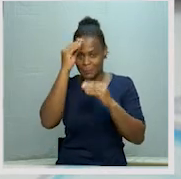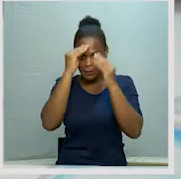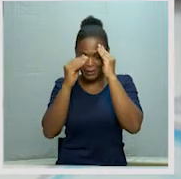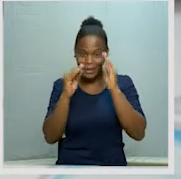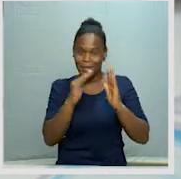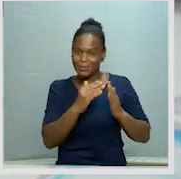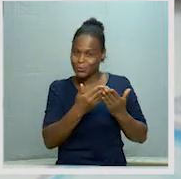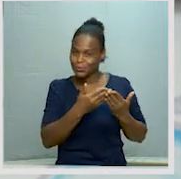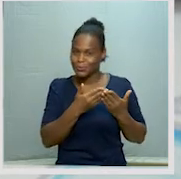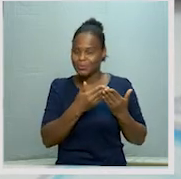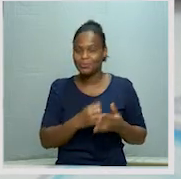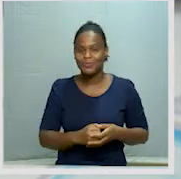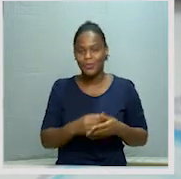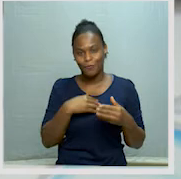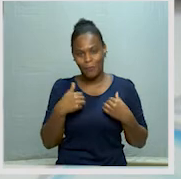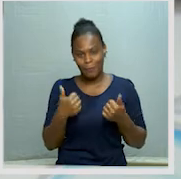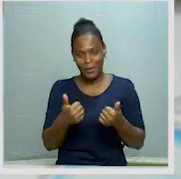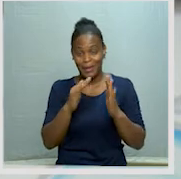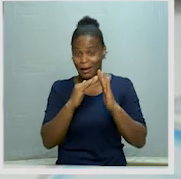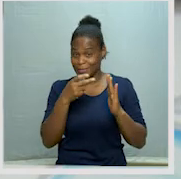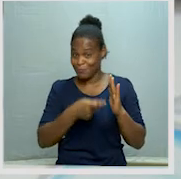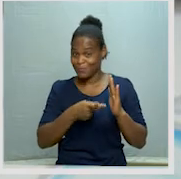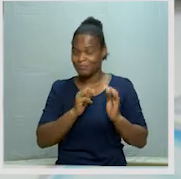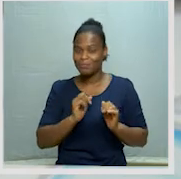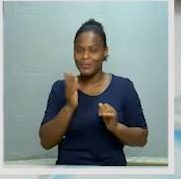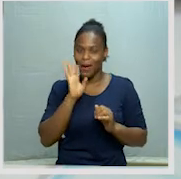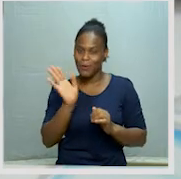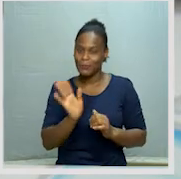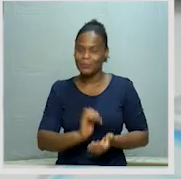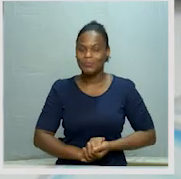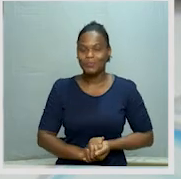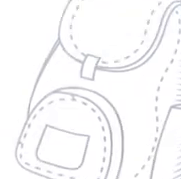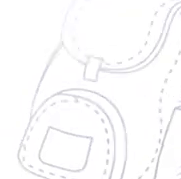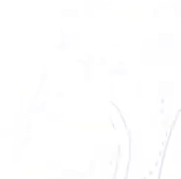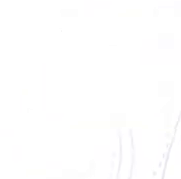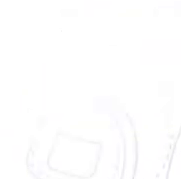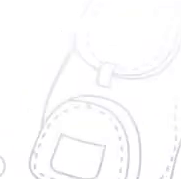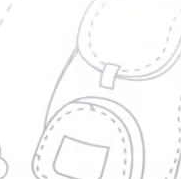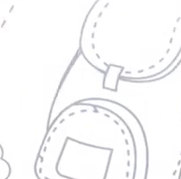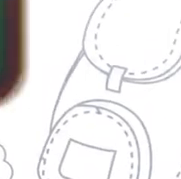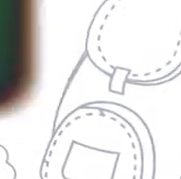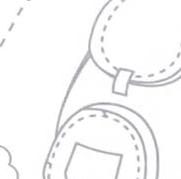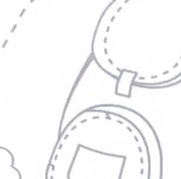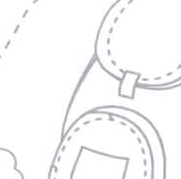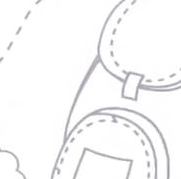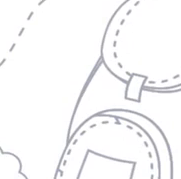no programa Aprender a Estudar em Casa. Fiquem bem e em casa. Até a próxima!